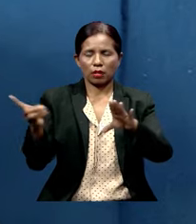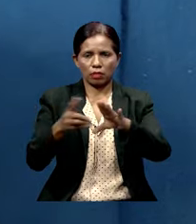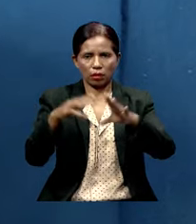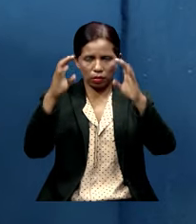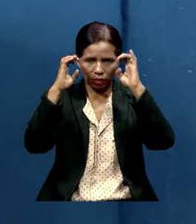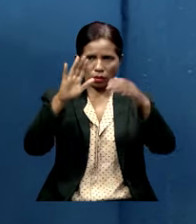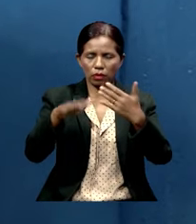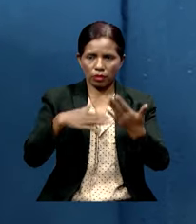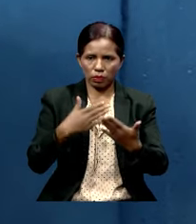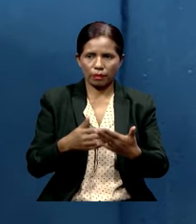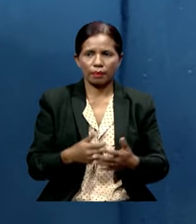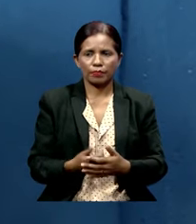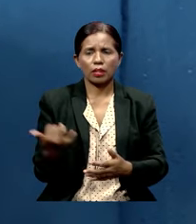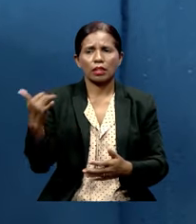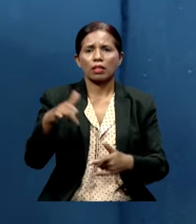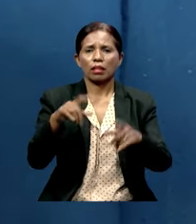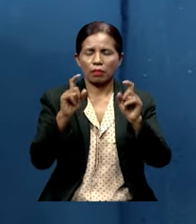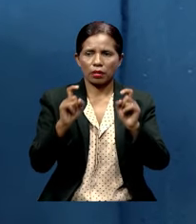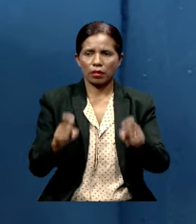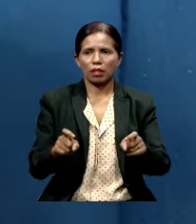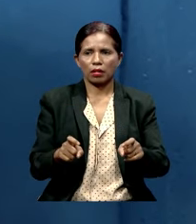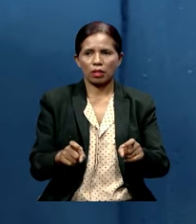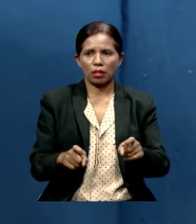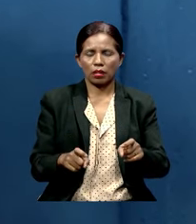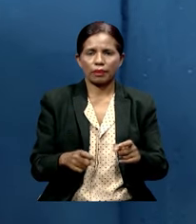a Sira. Sira mas tem que upgrade,